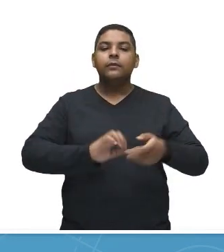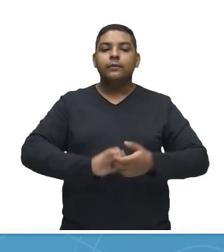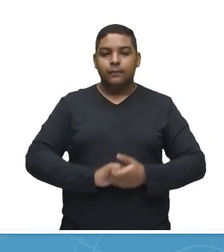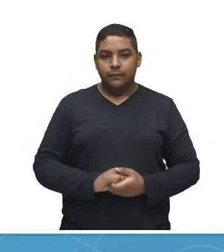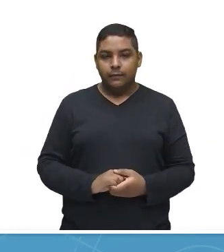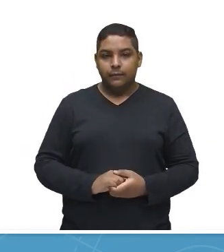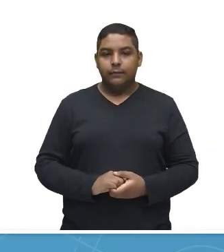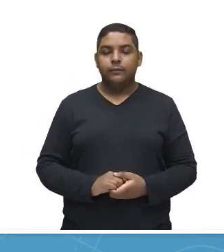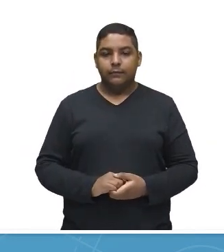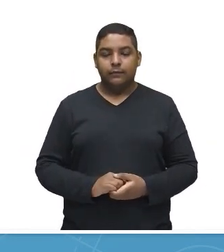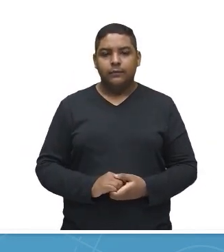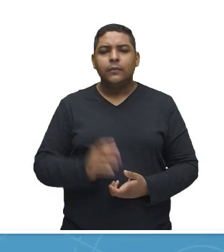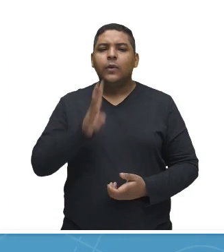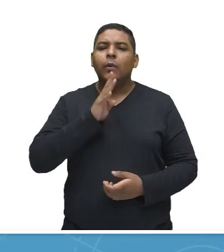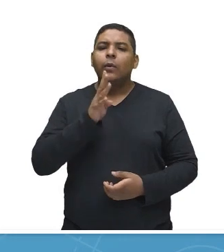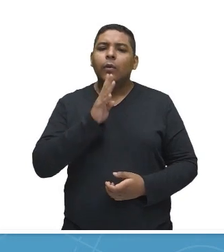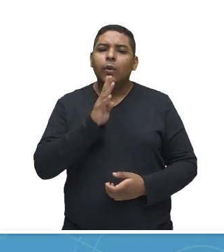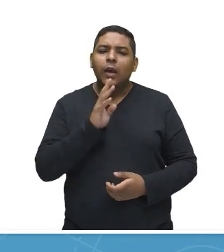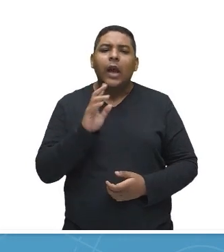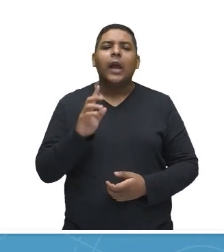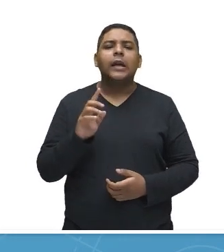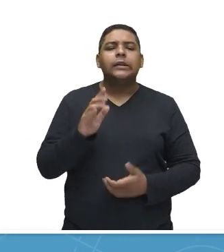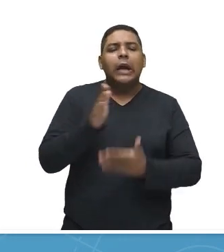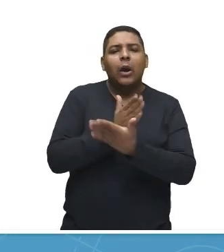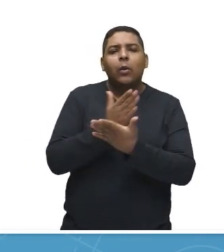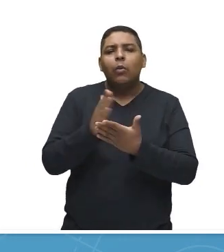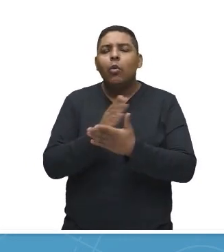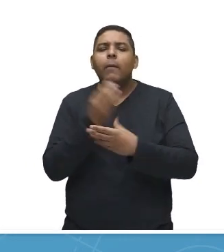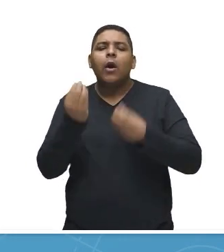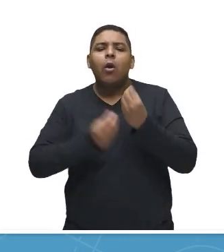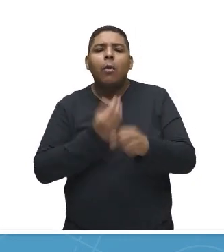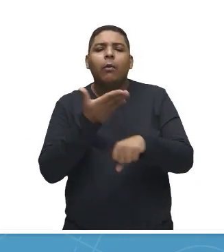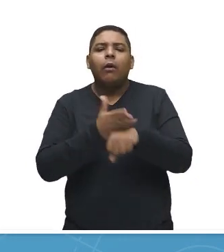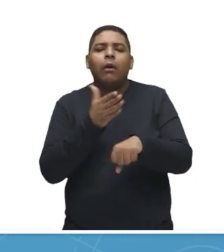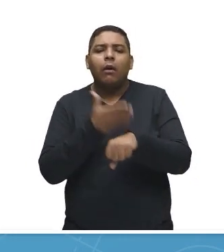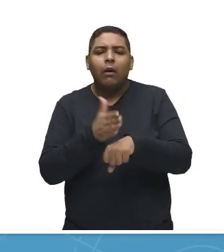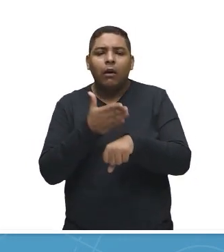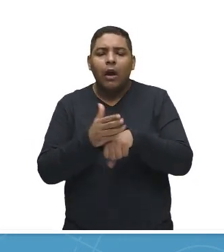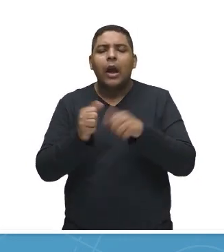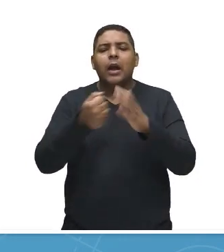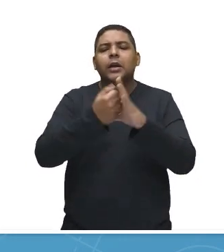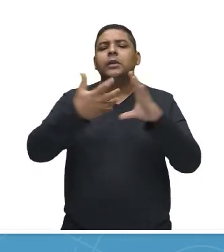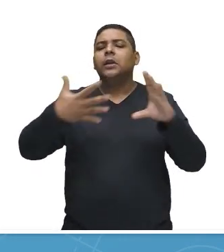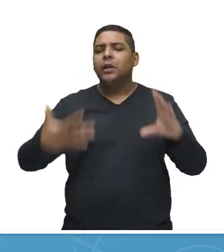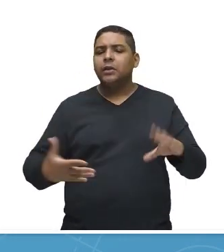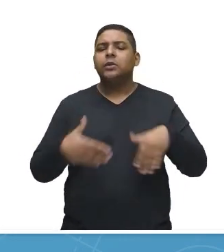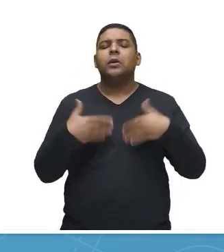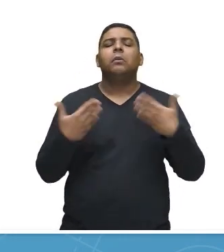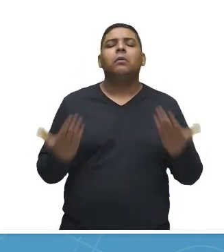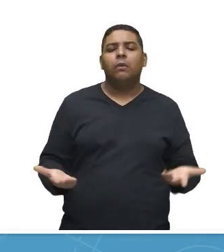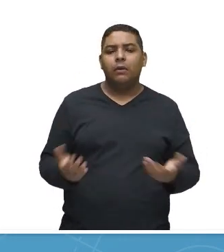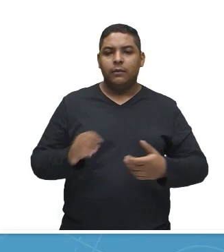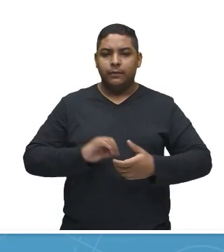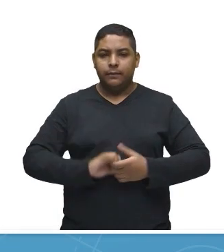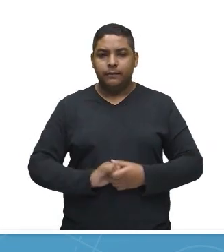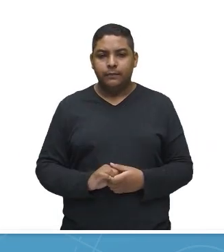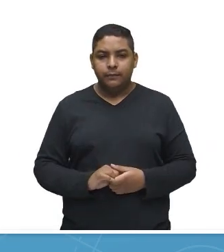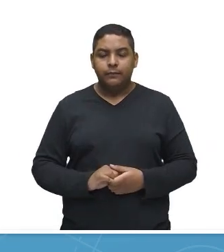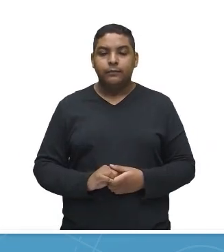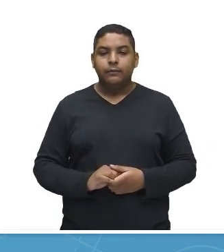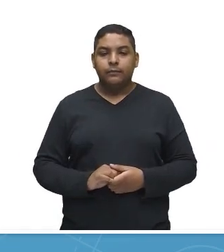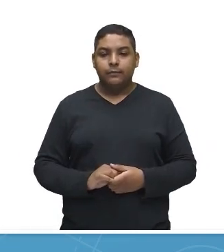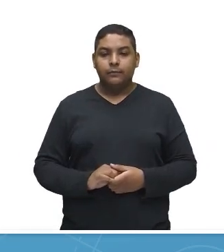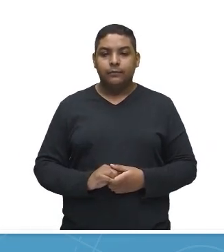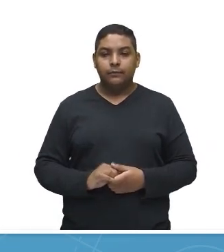indígenas? Conhecem alguma? Como é praticada? Quais são as suas características? Se vocês me disseram